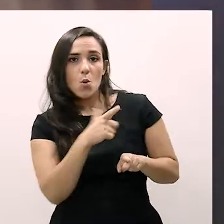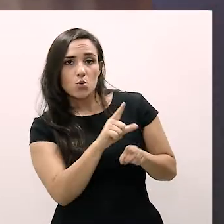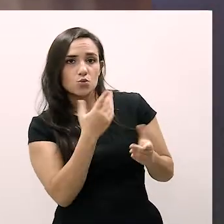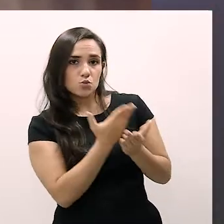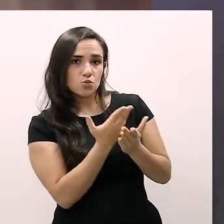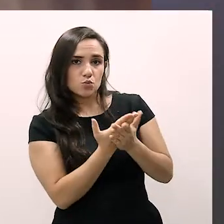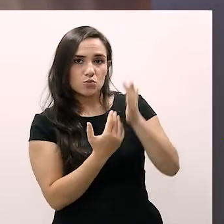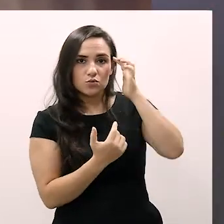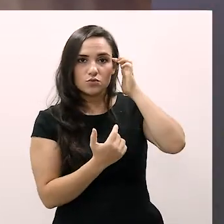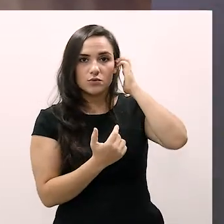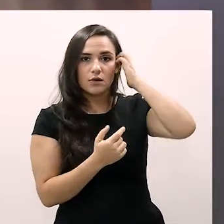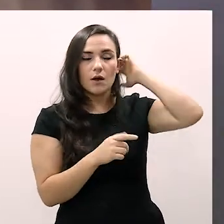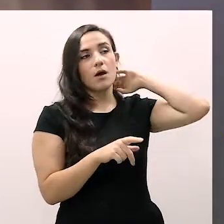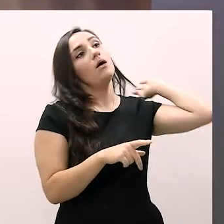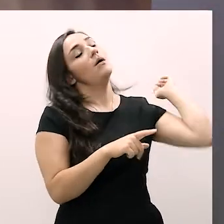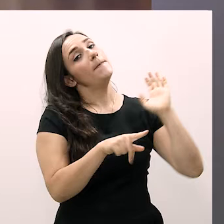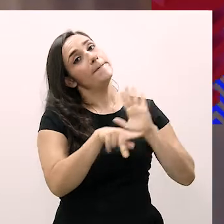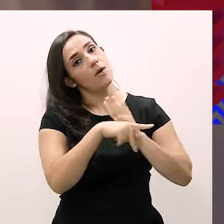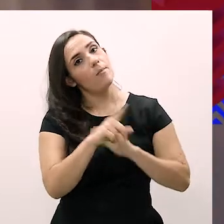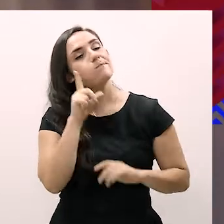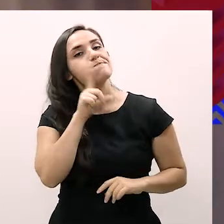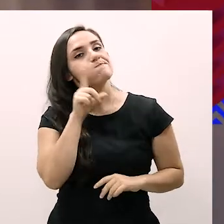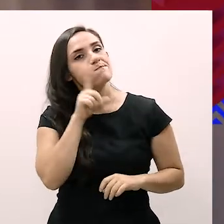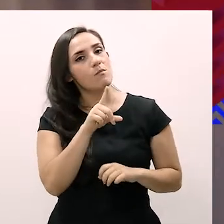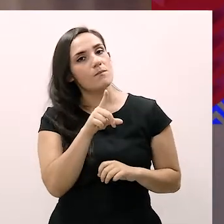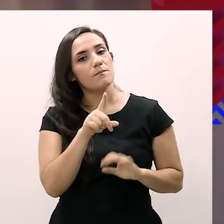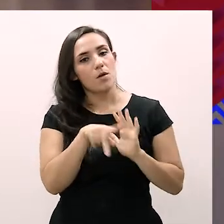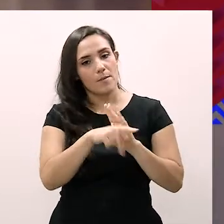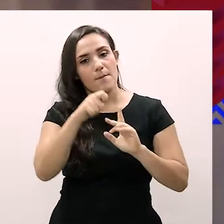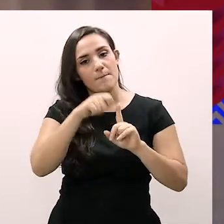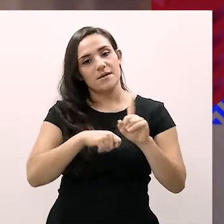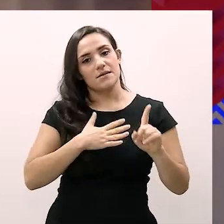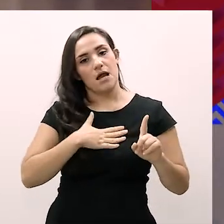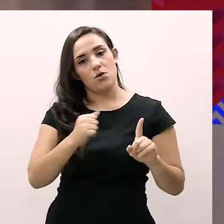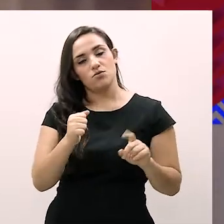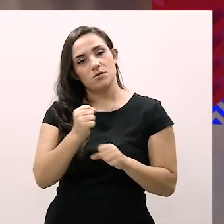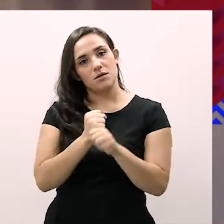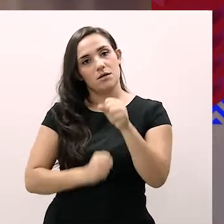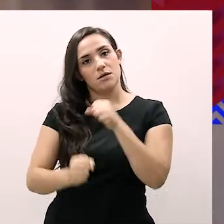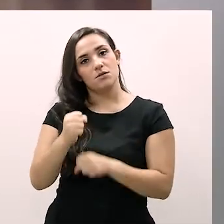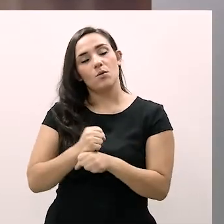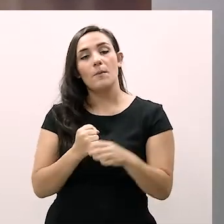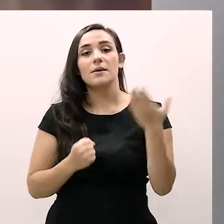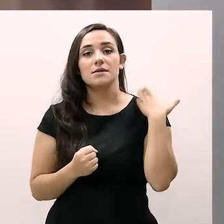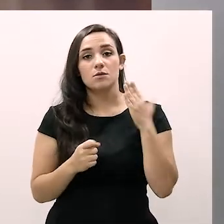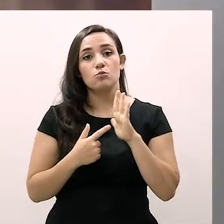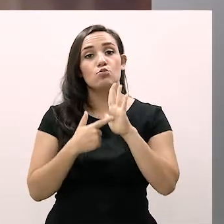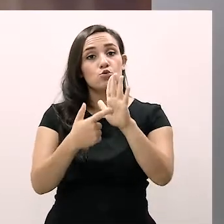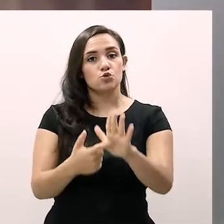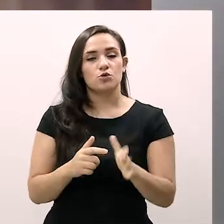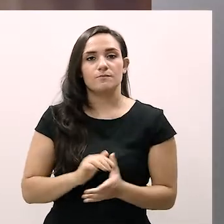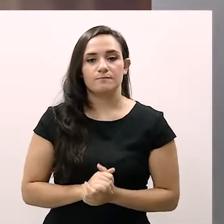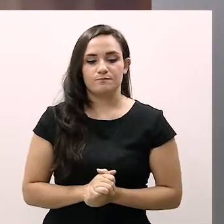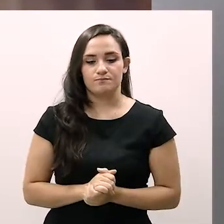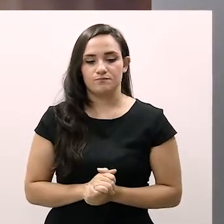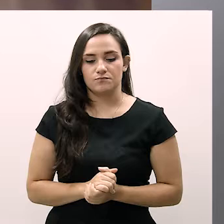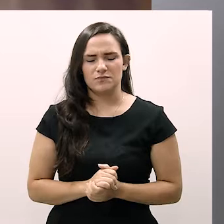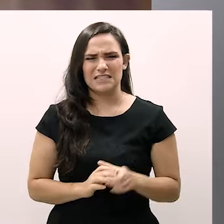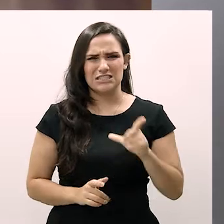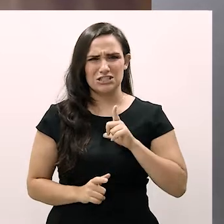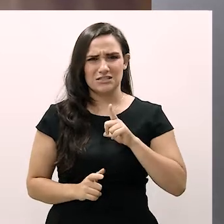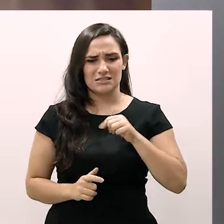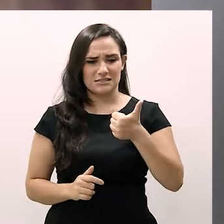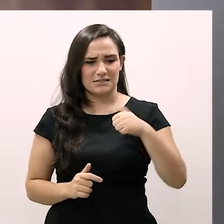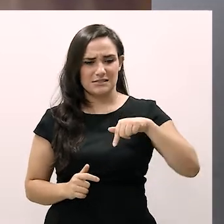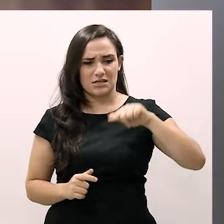americano também de agosto do ano passado, mostrando que de 17 mil hospitalizados